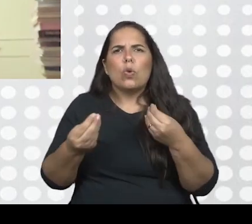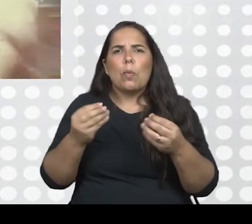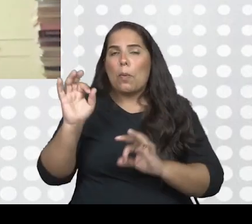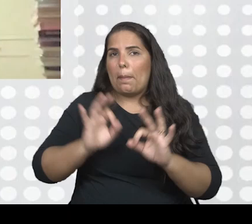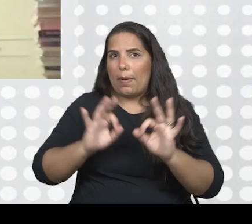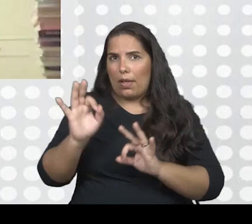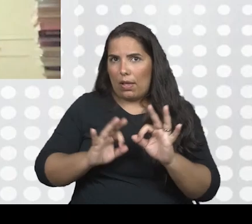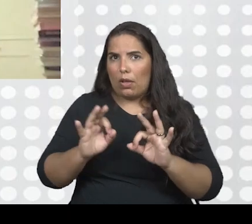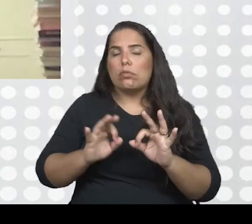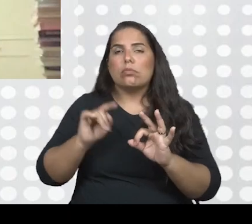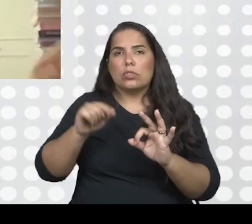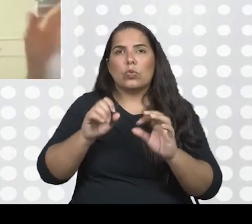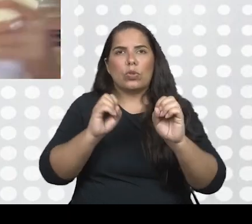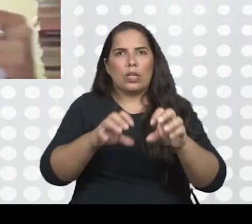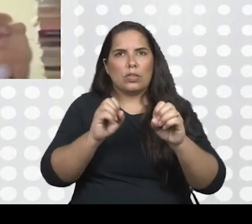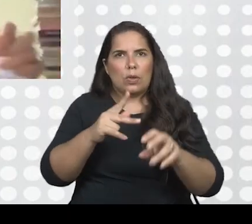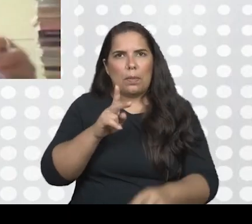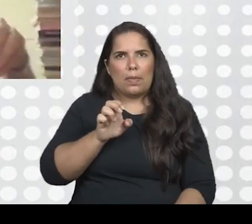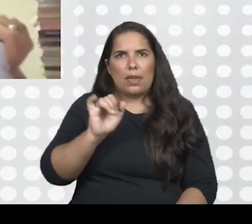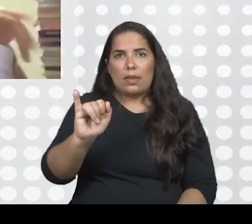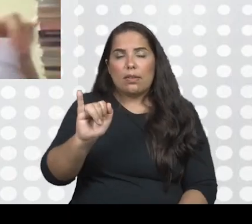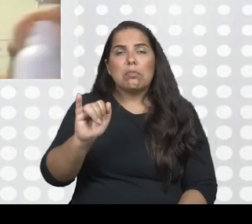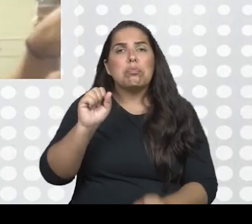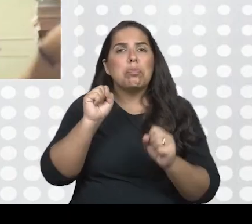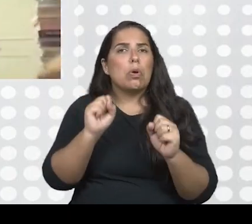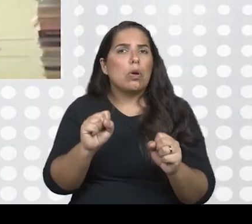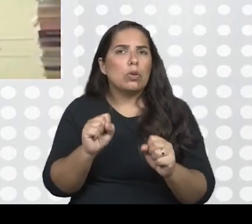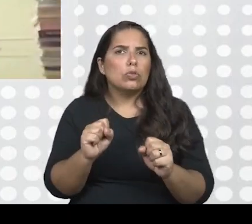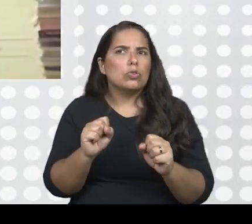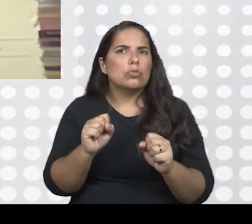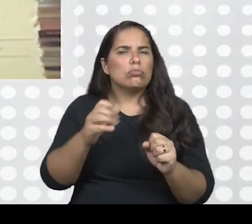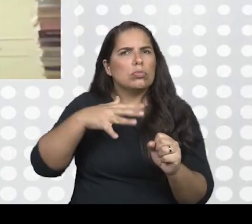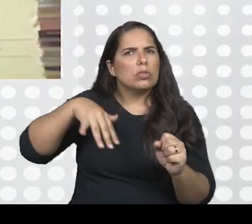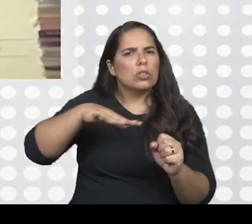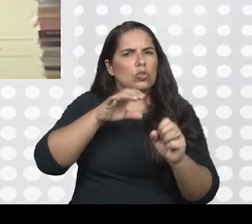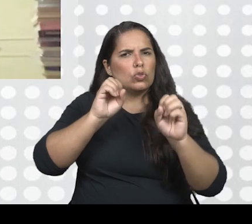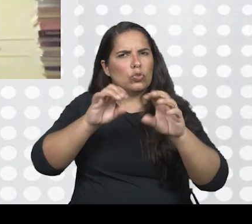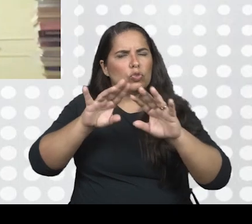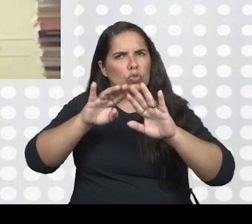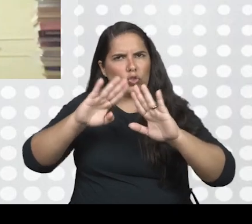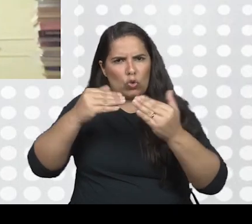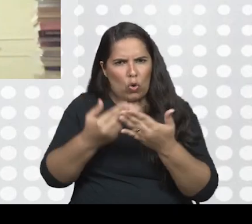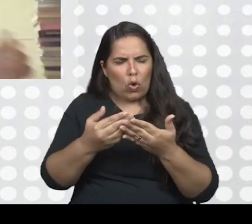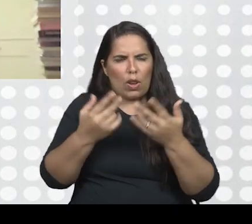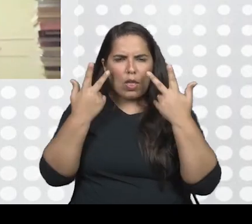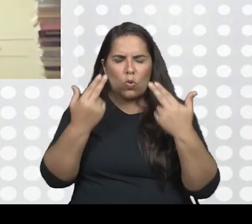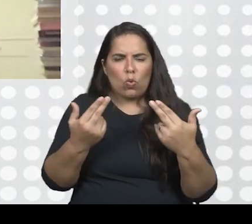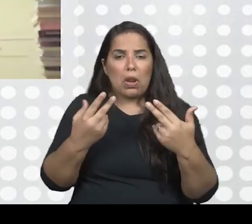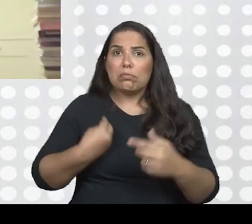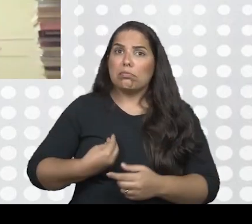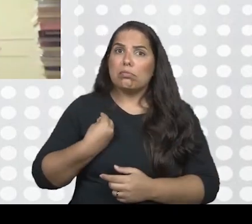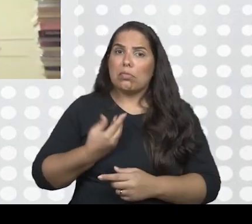o plano ou planejamento educacional individualizado pode, no cenário de uma escola regular,